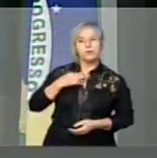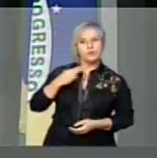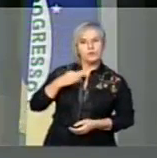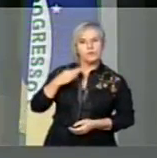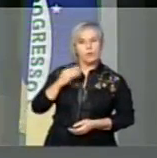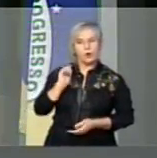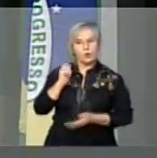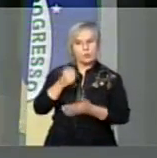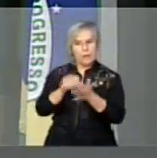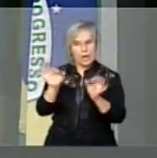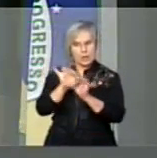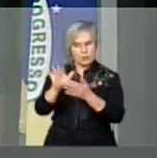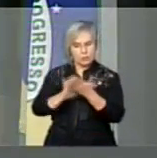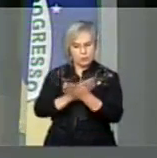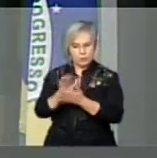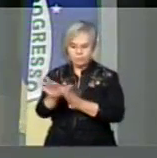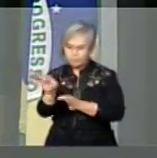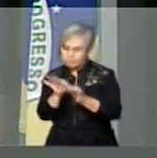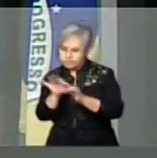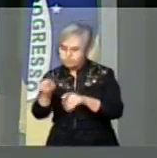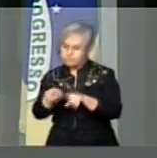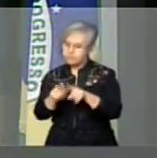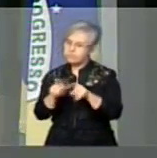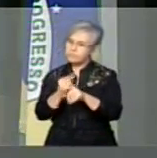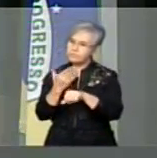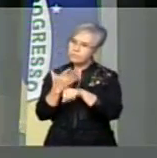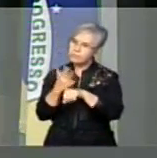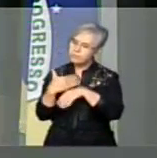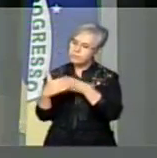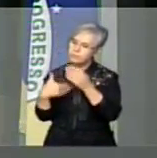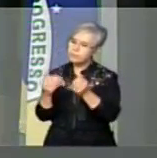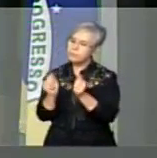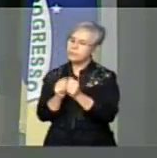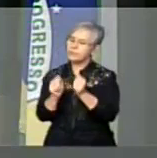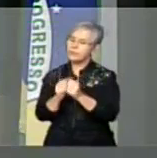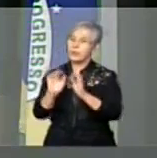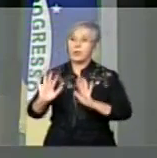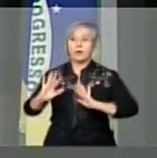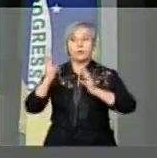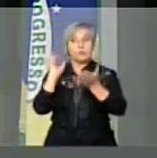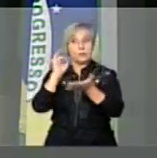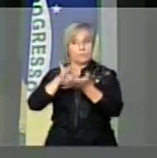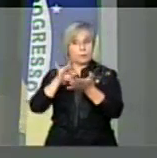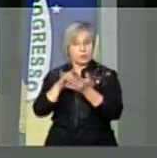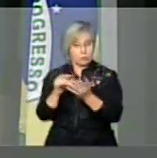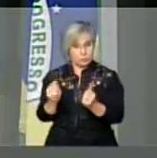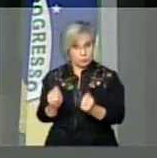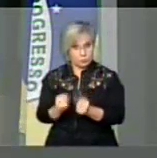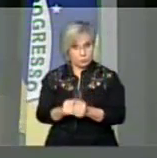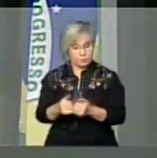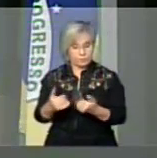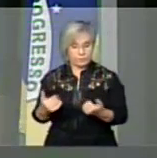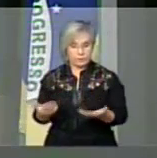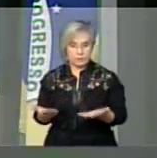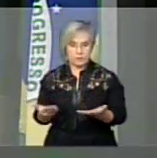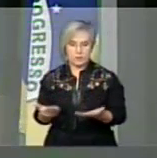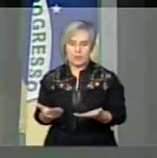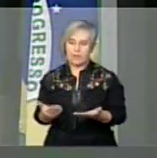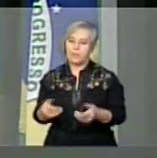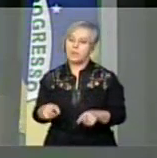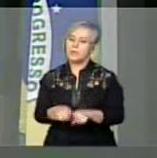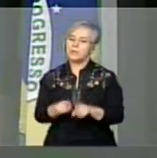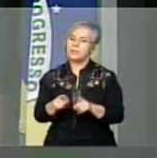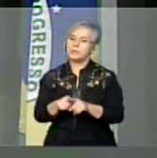para auxiliar no planejamento, nos preparativos e na realização dos eventos oficiais. A